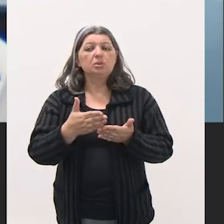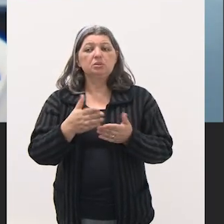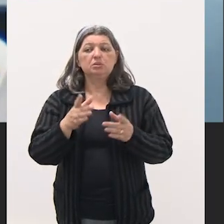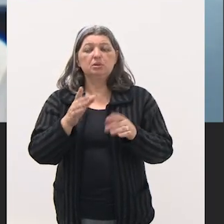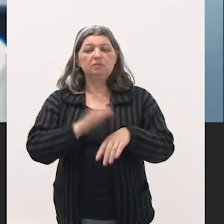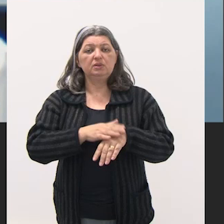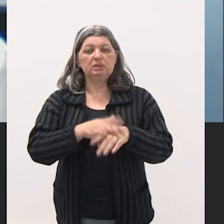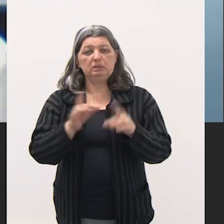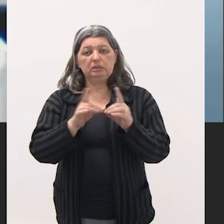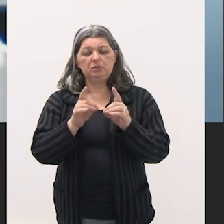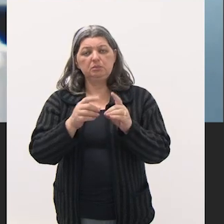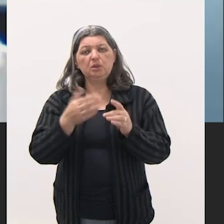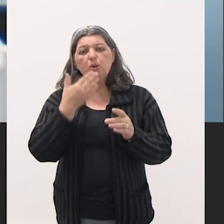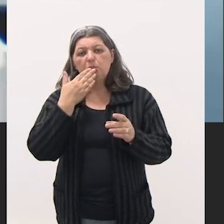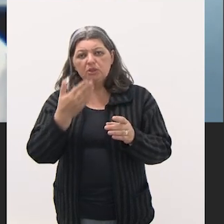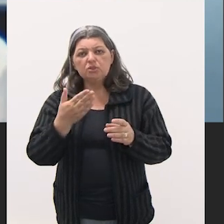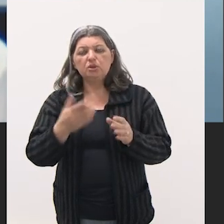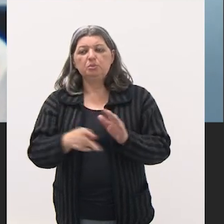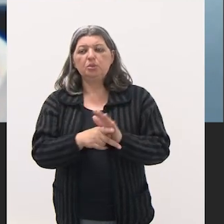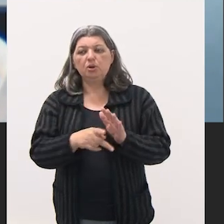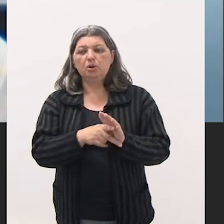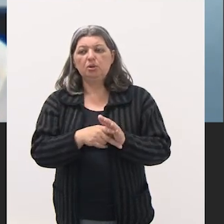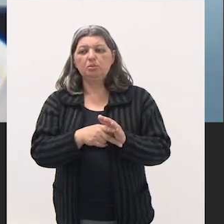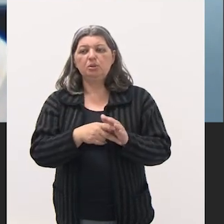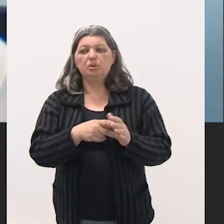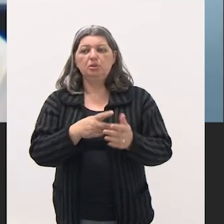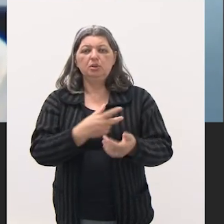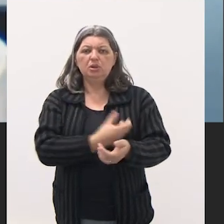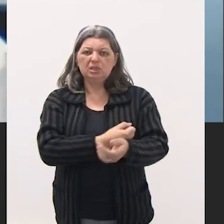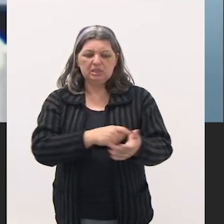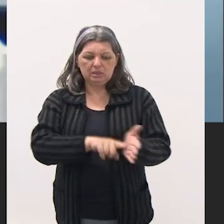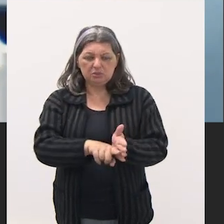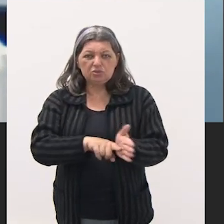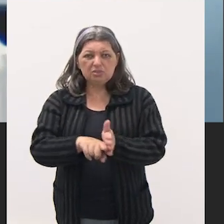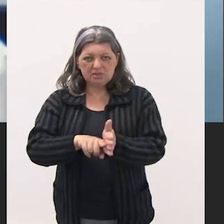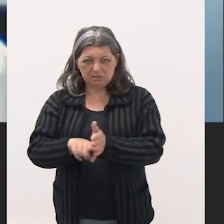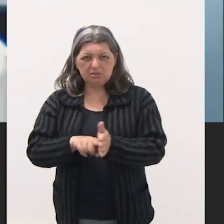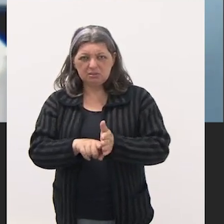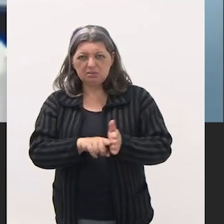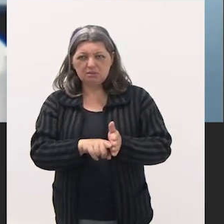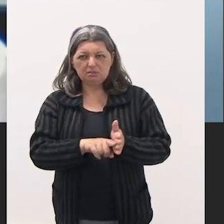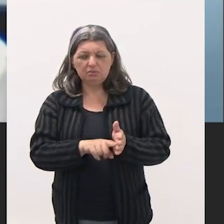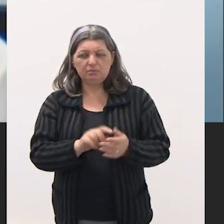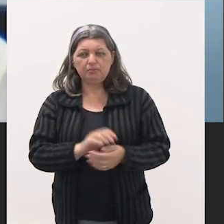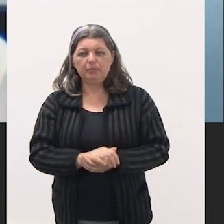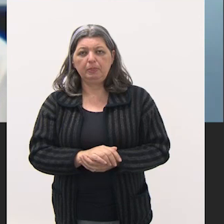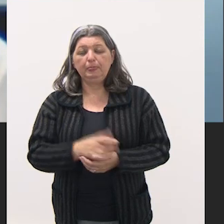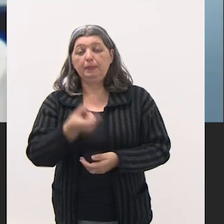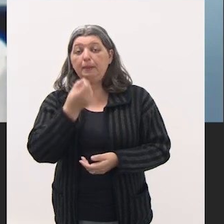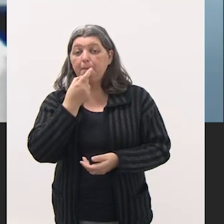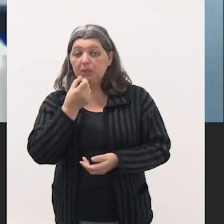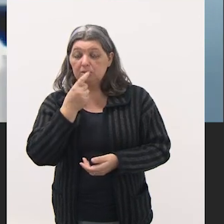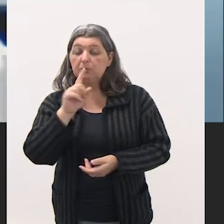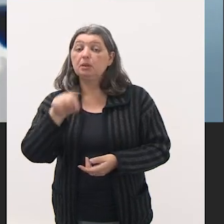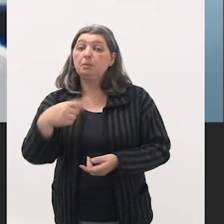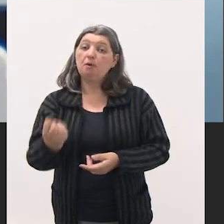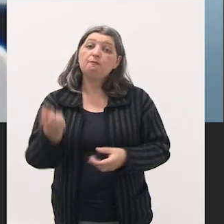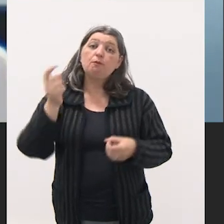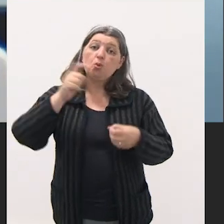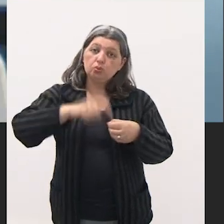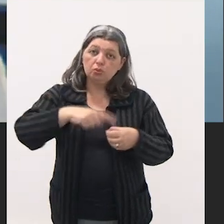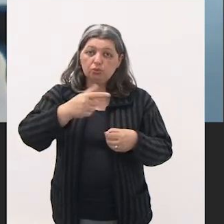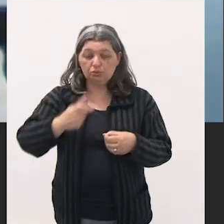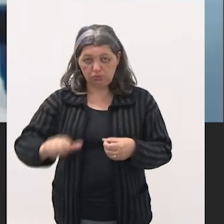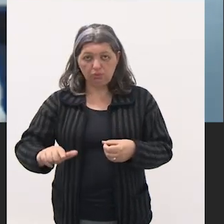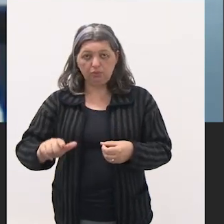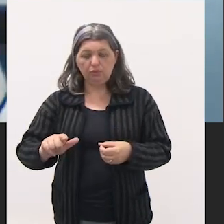os exames e dei um medicamento. Quando ela voltou com os exames, eu chamei,